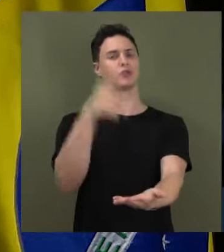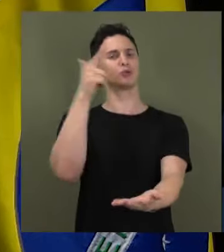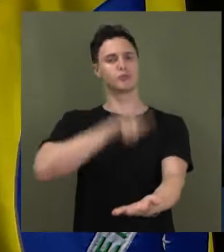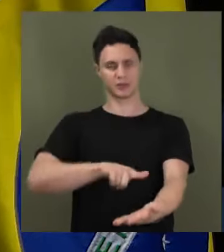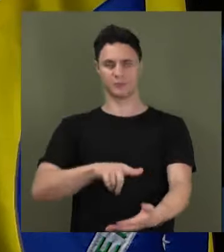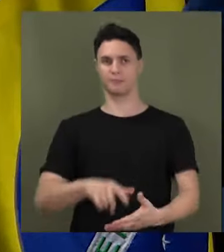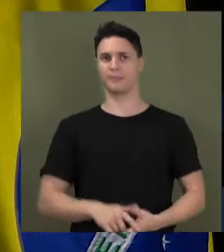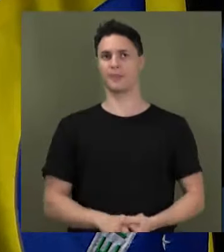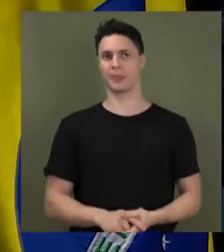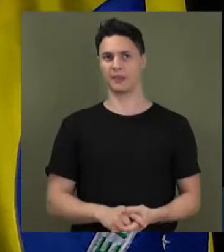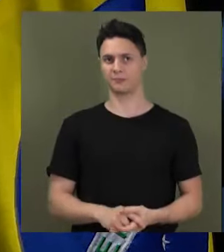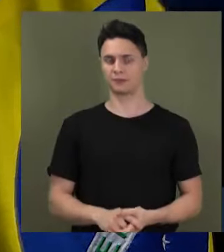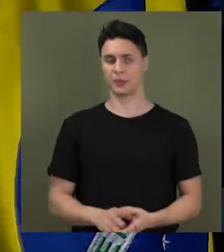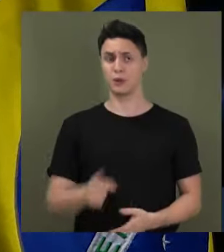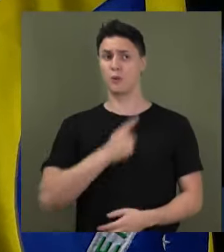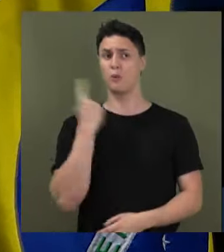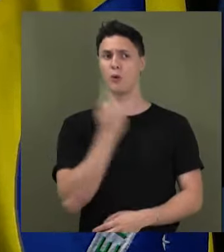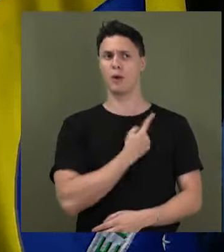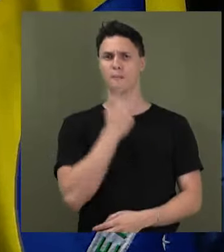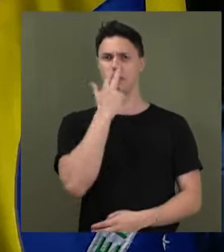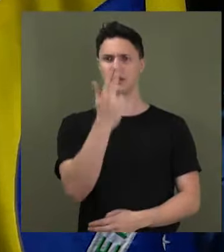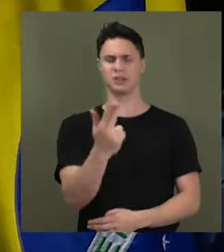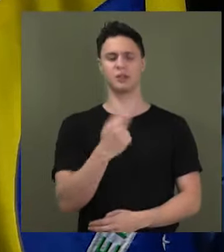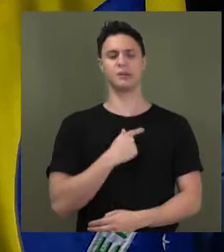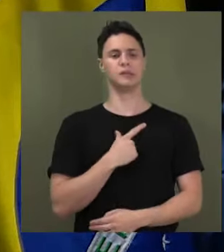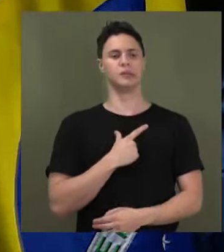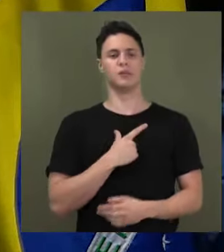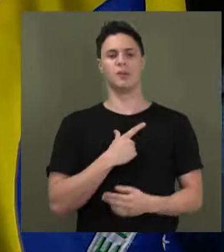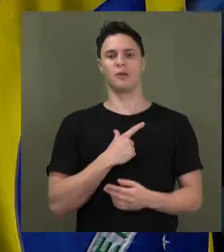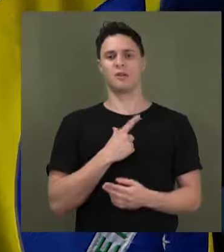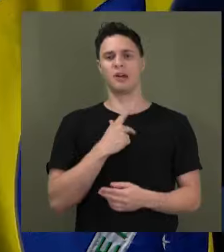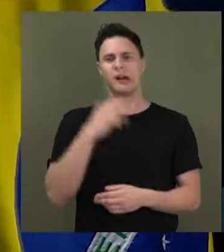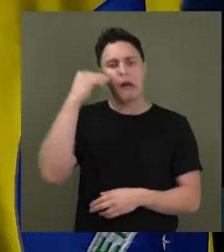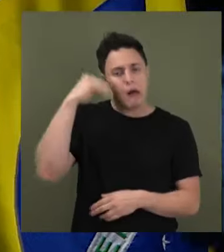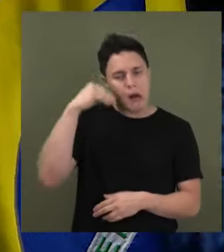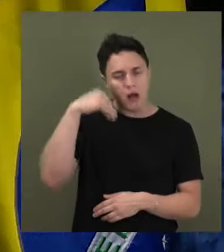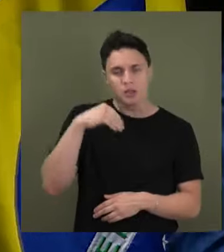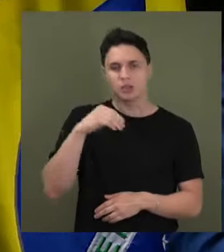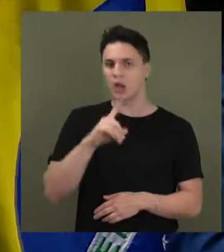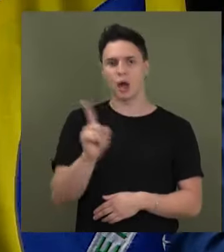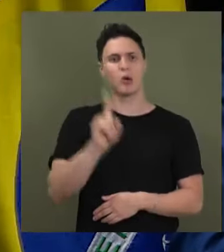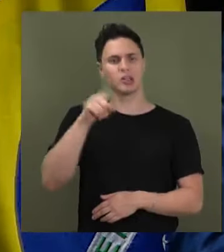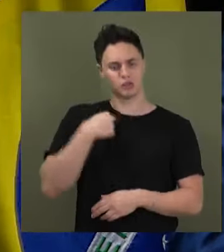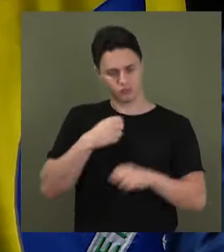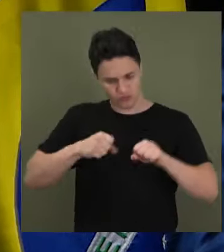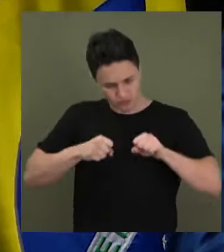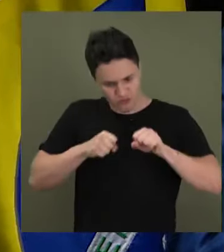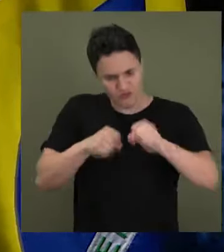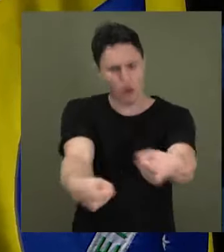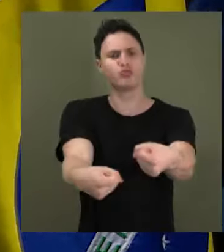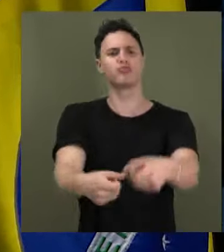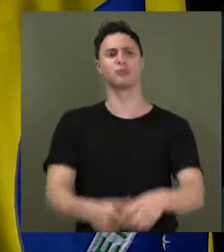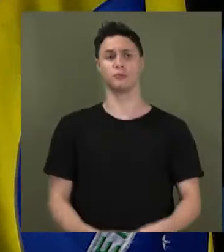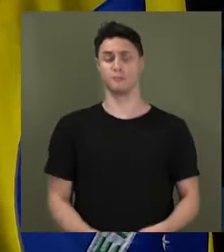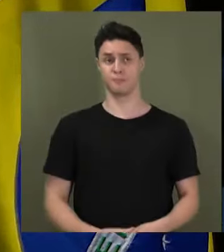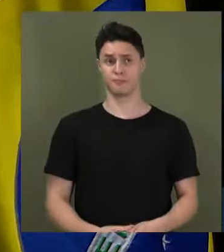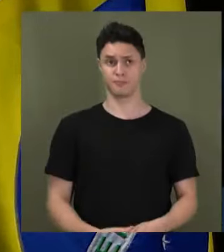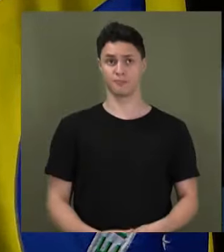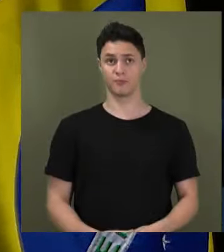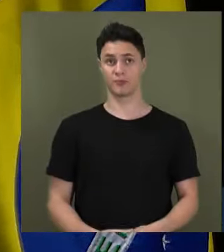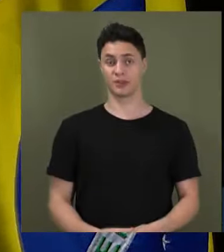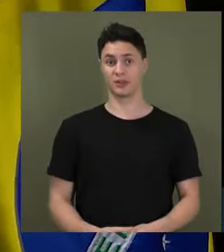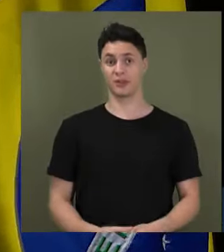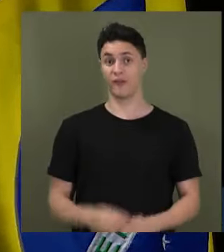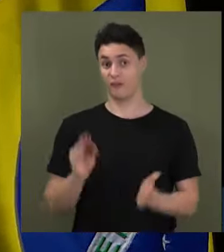vitória. Não vamos medir esforços. Pode ter convicção. Esses 5 votos